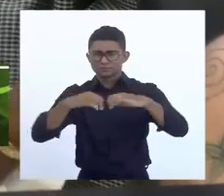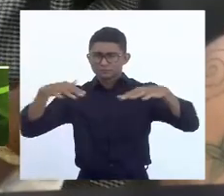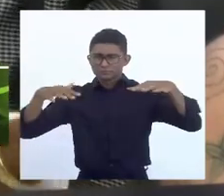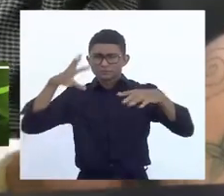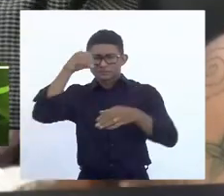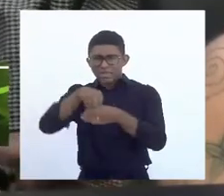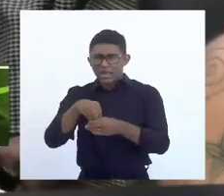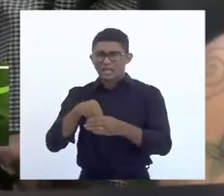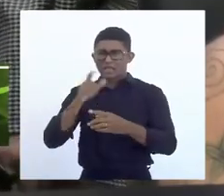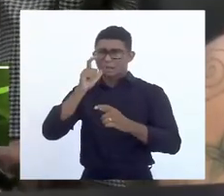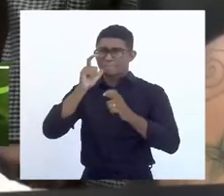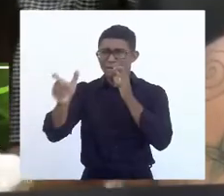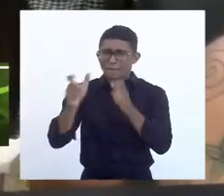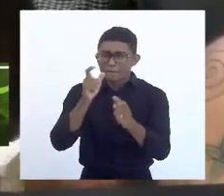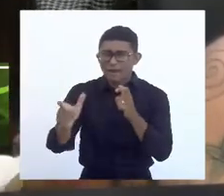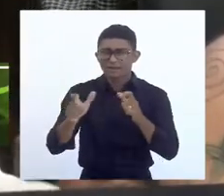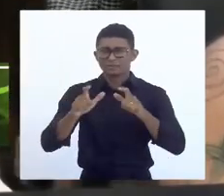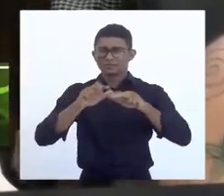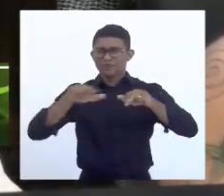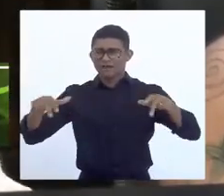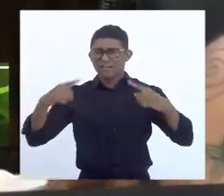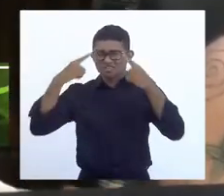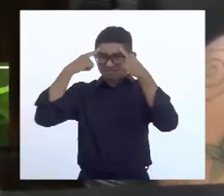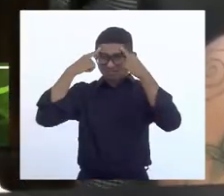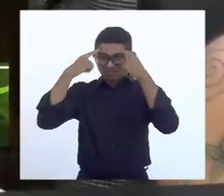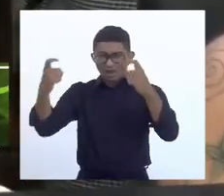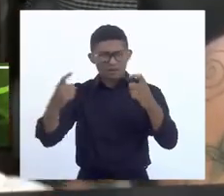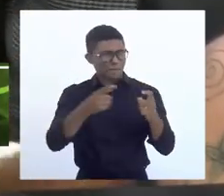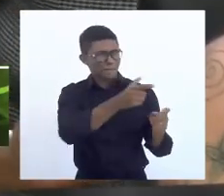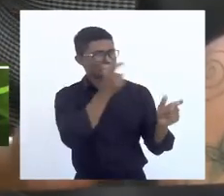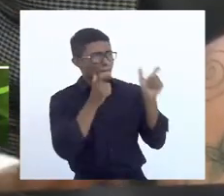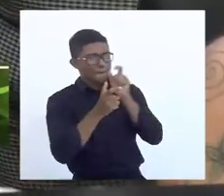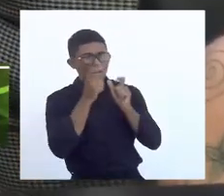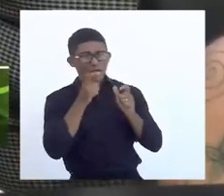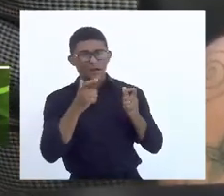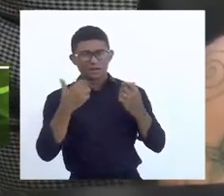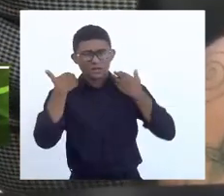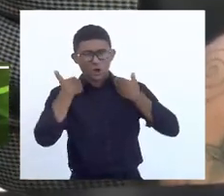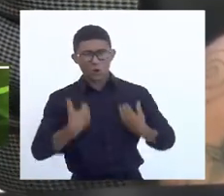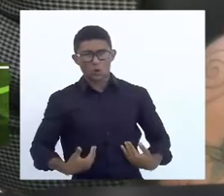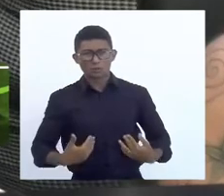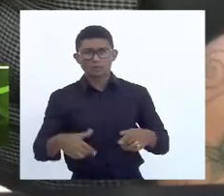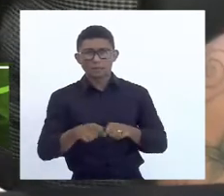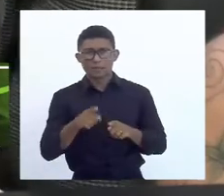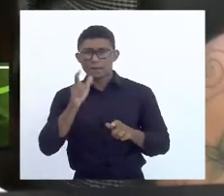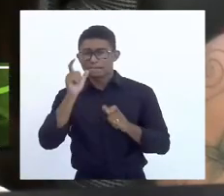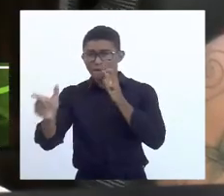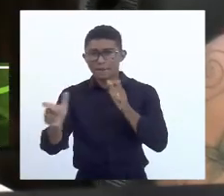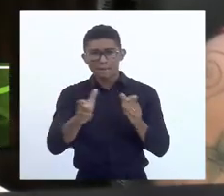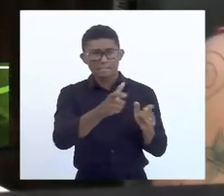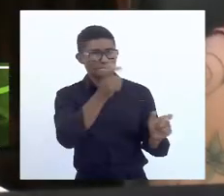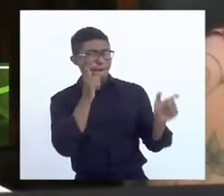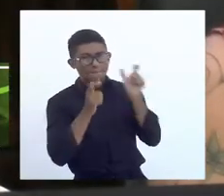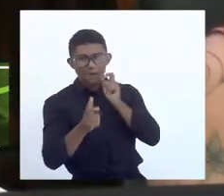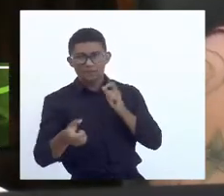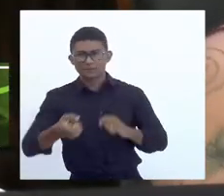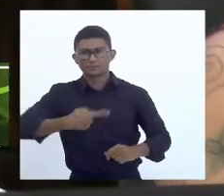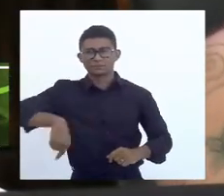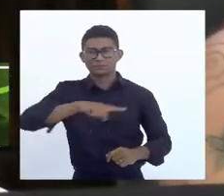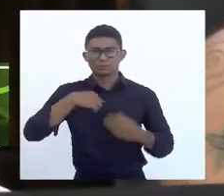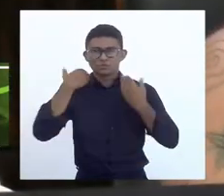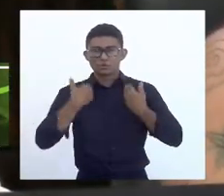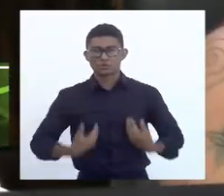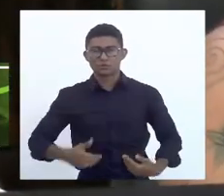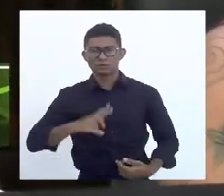xingamentos, essas cuspidas, essas agressões físicas e verbais para o nosso corpo de travesti e